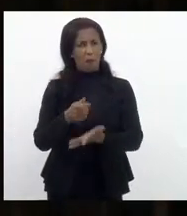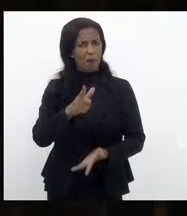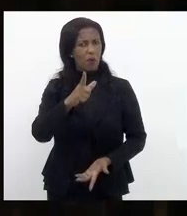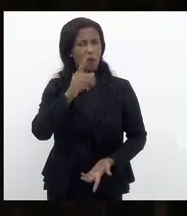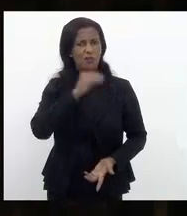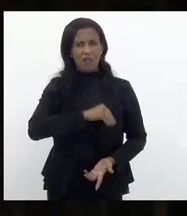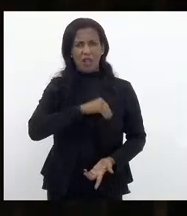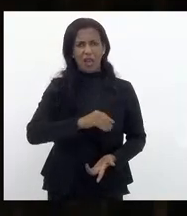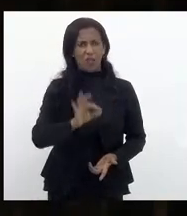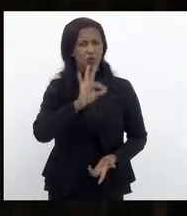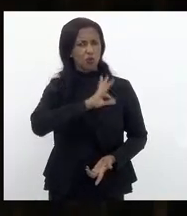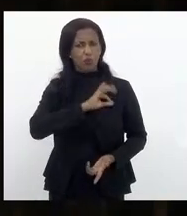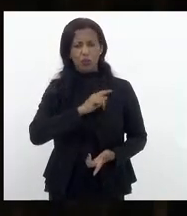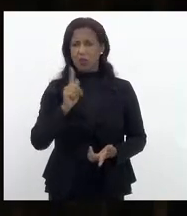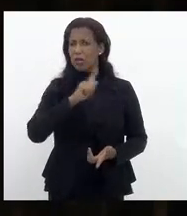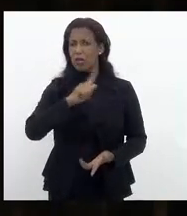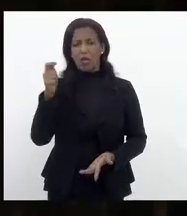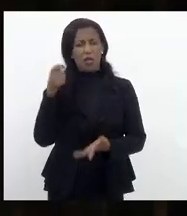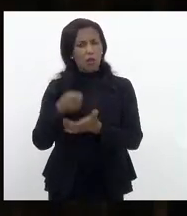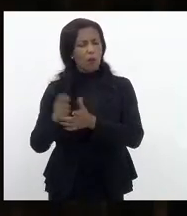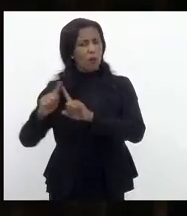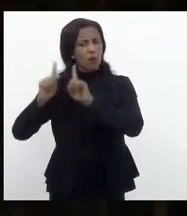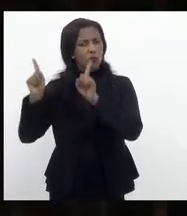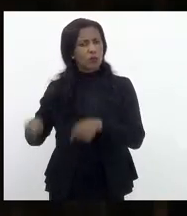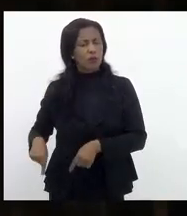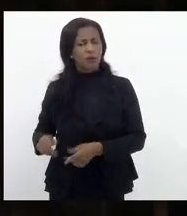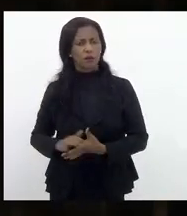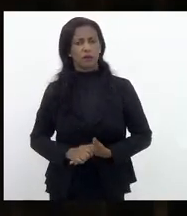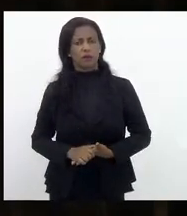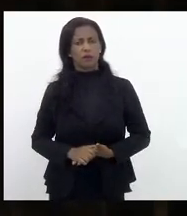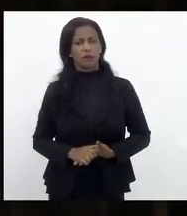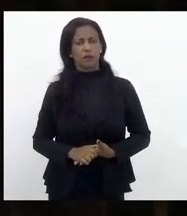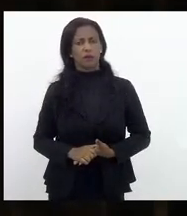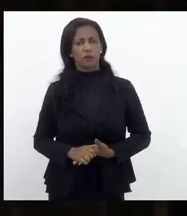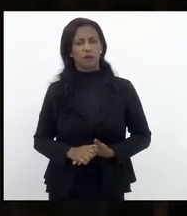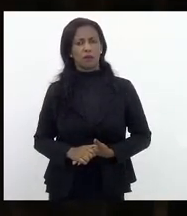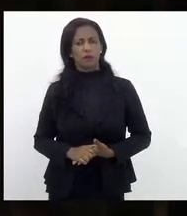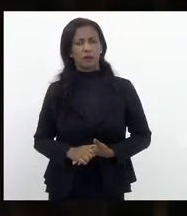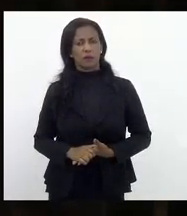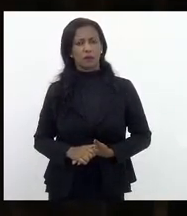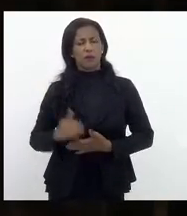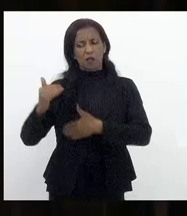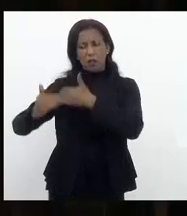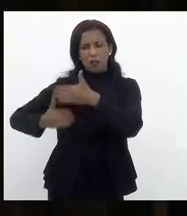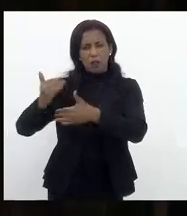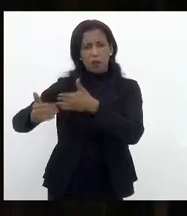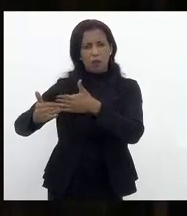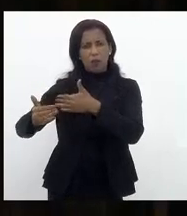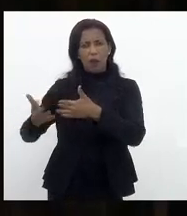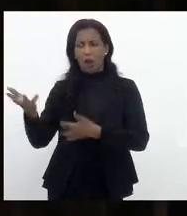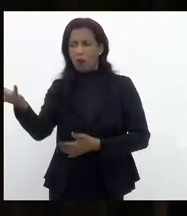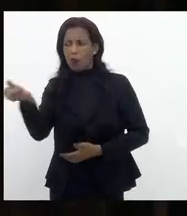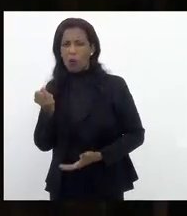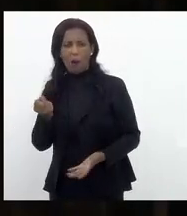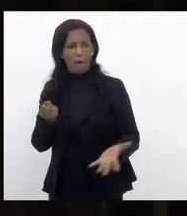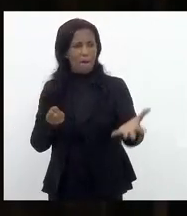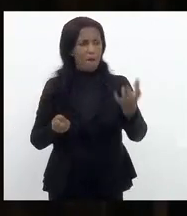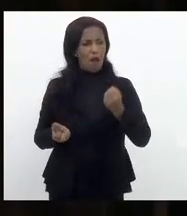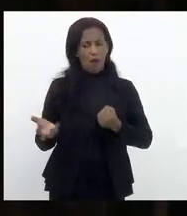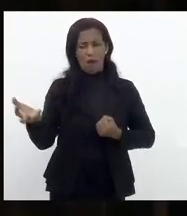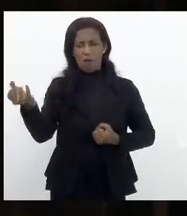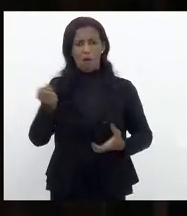salário de policial que não paga o salário de servidor que promoveu através do toma-lá-dá-cá